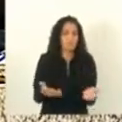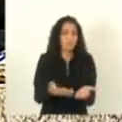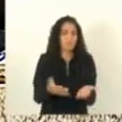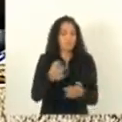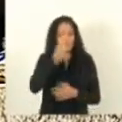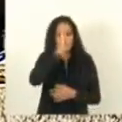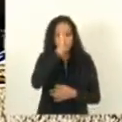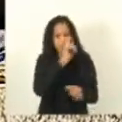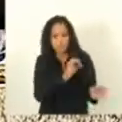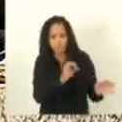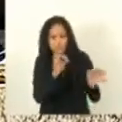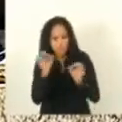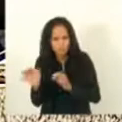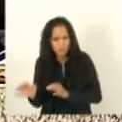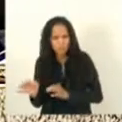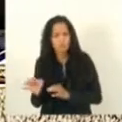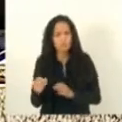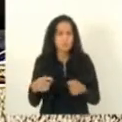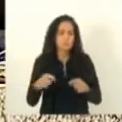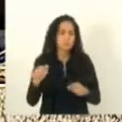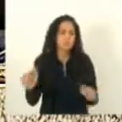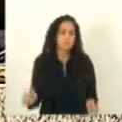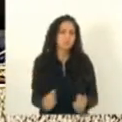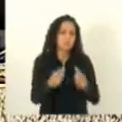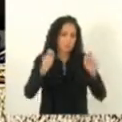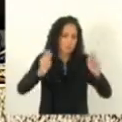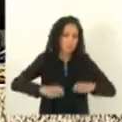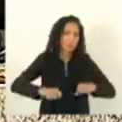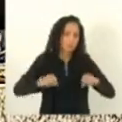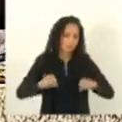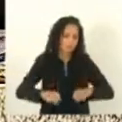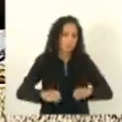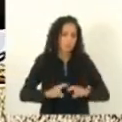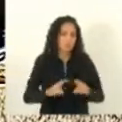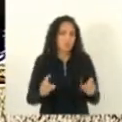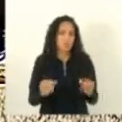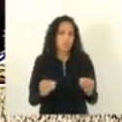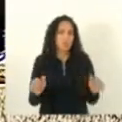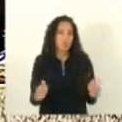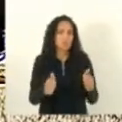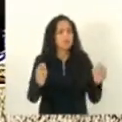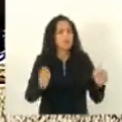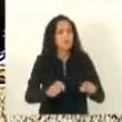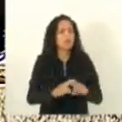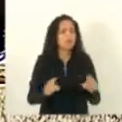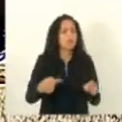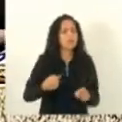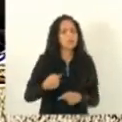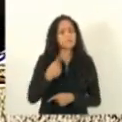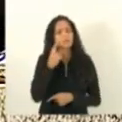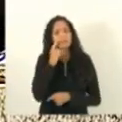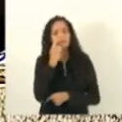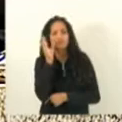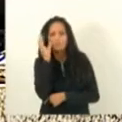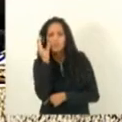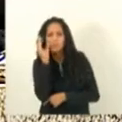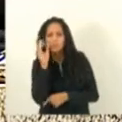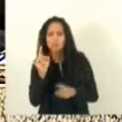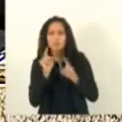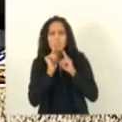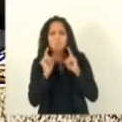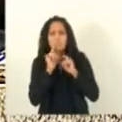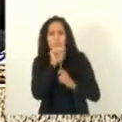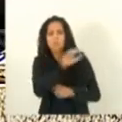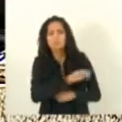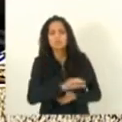todos os dias, devia ser bem melhor, ou seja, muito, mas muito melhor. Quando vejo reclamações vindas da região do